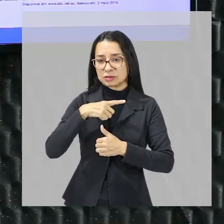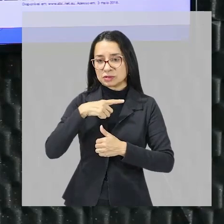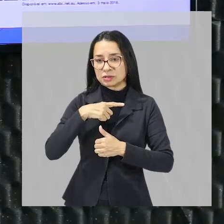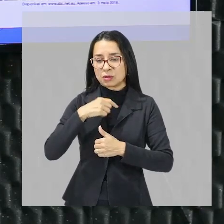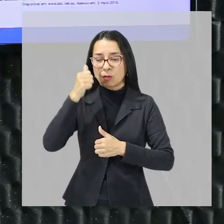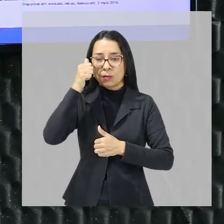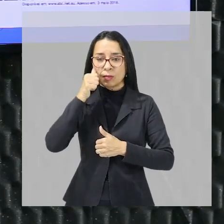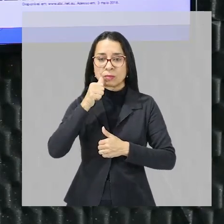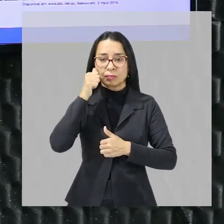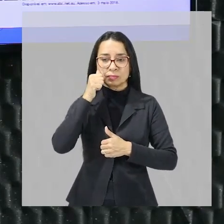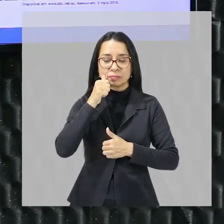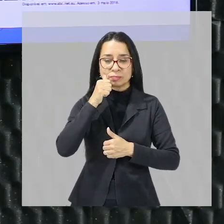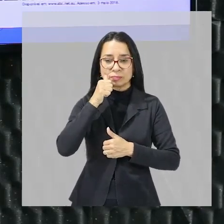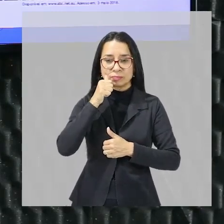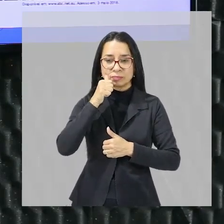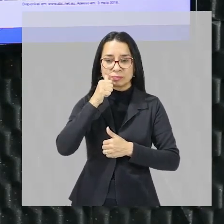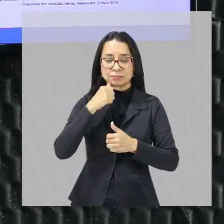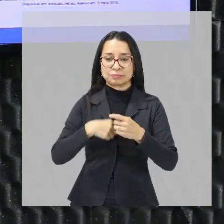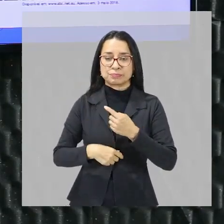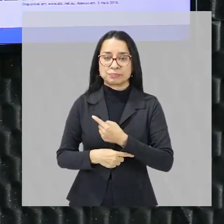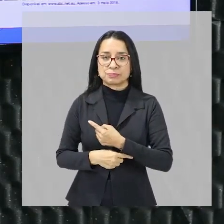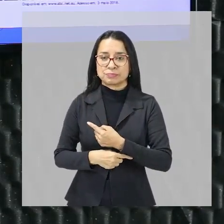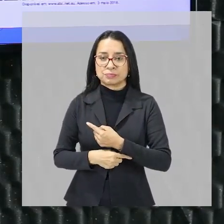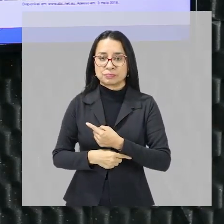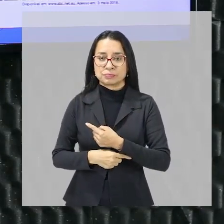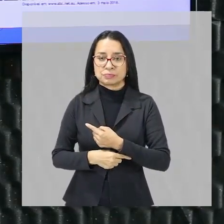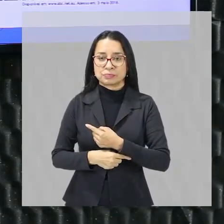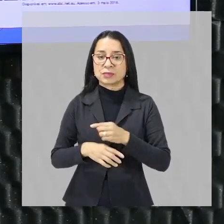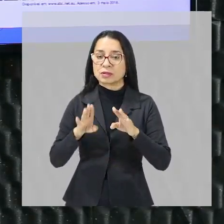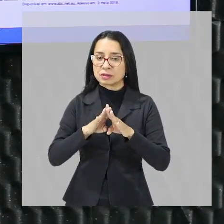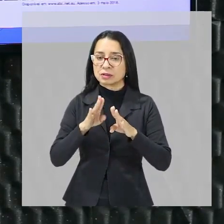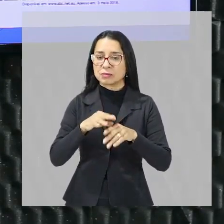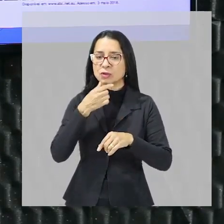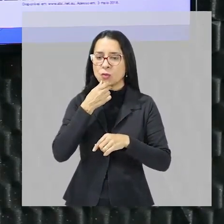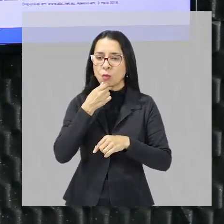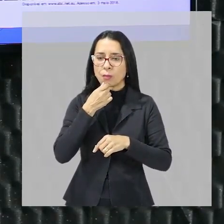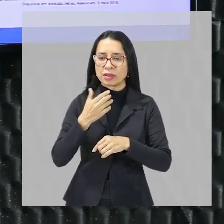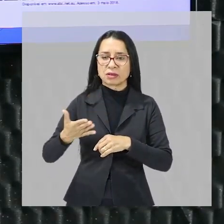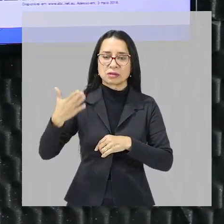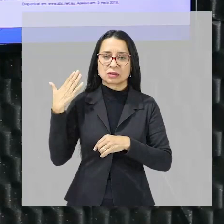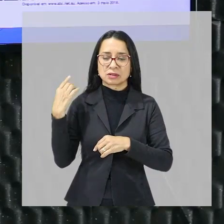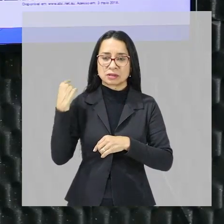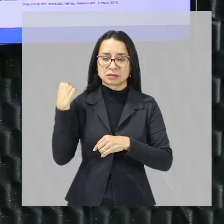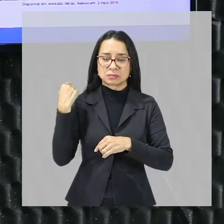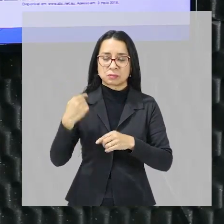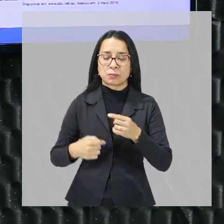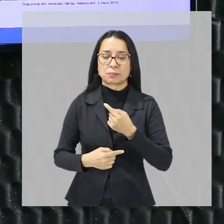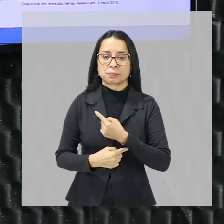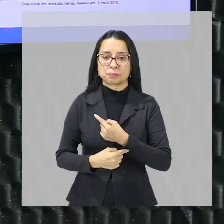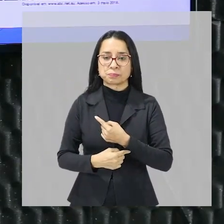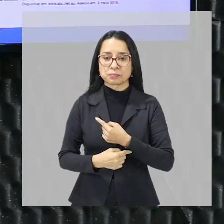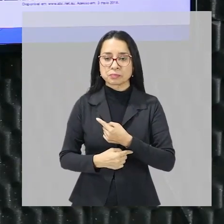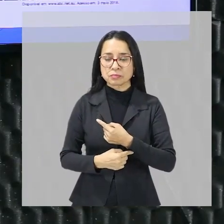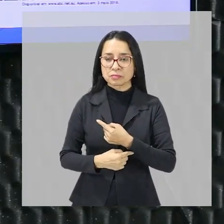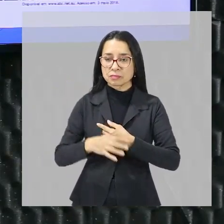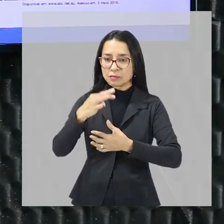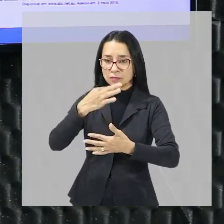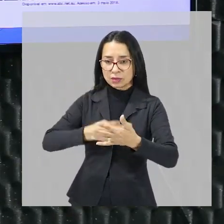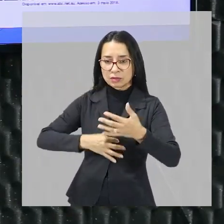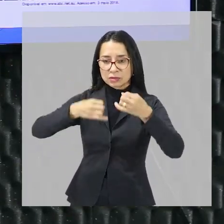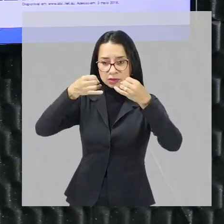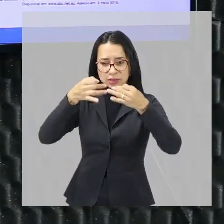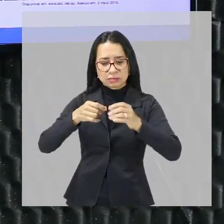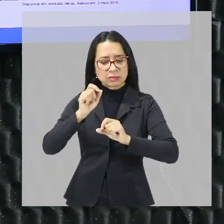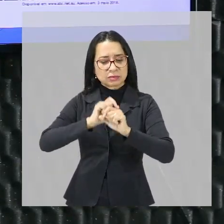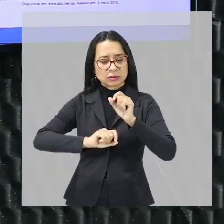uma mulher, de uma senhora. E tem a imagem do rapaz atrás dela também, aqui, ó, em segundo plano. No texto, vai te explicar